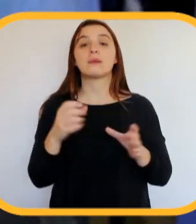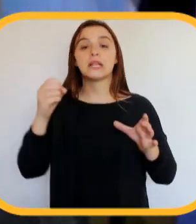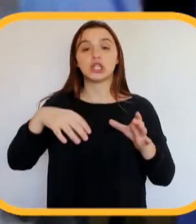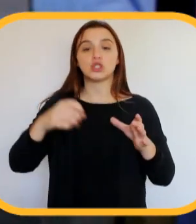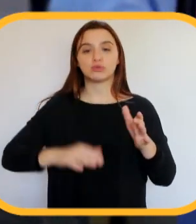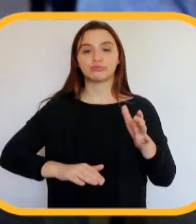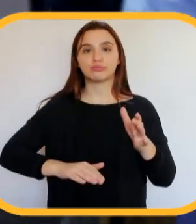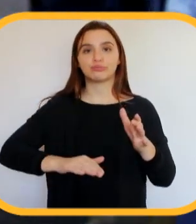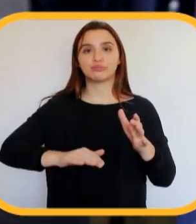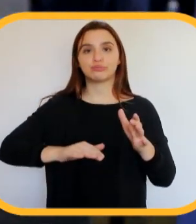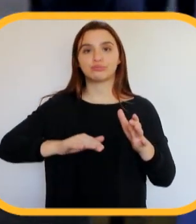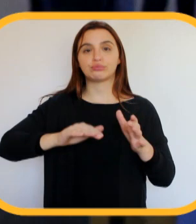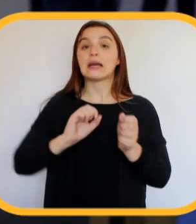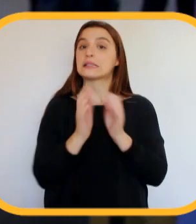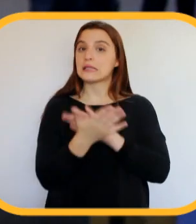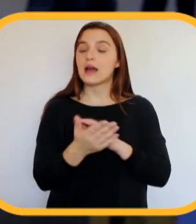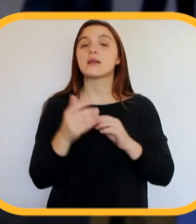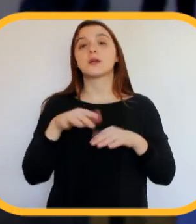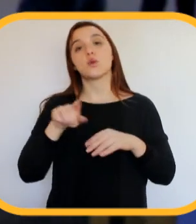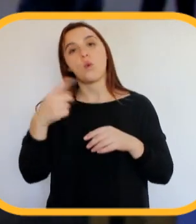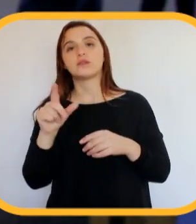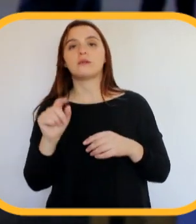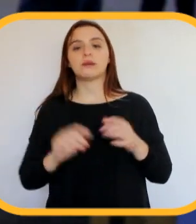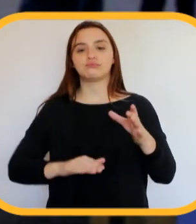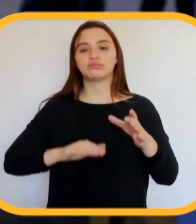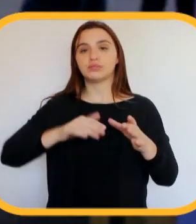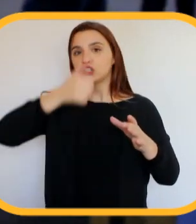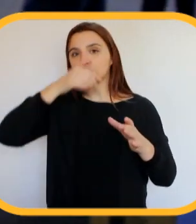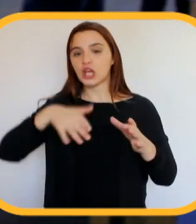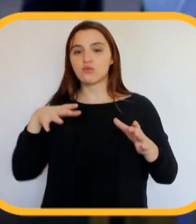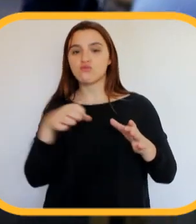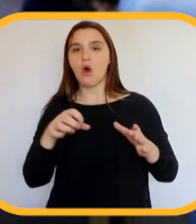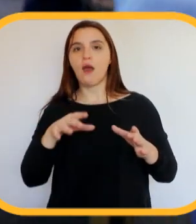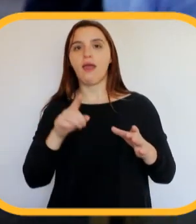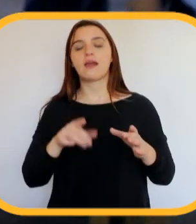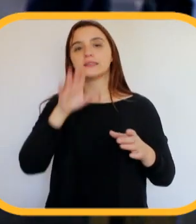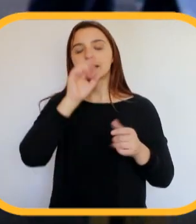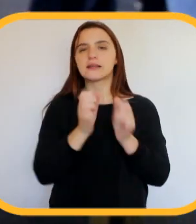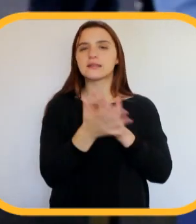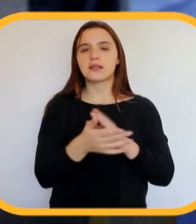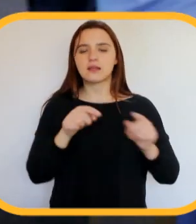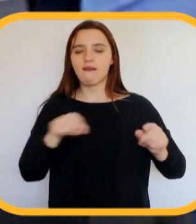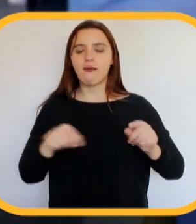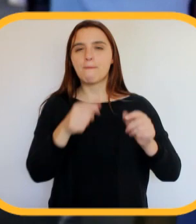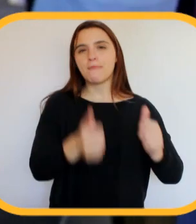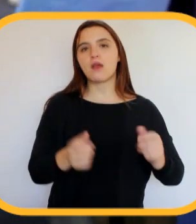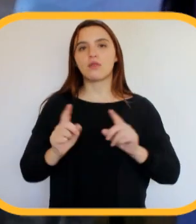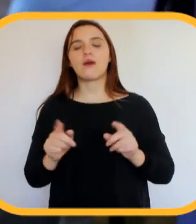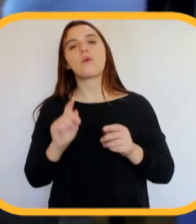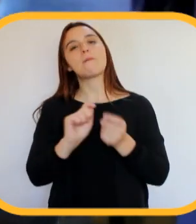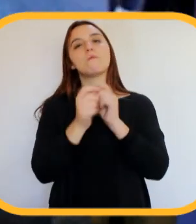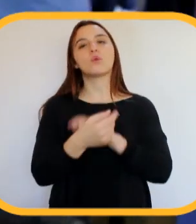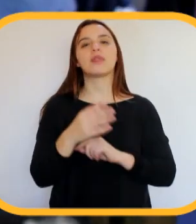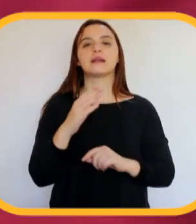para, nos baldes do lixo, não só para a reciclagem, mas ver quando é que o balde está cheio, se as pessoas estão a fazer a reciclagem da boa maneira. E tudo isso